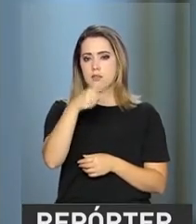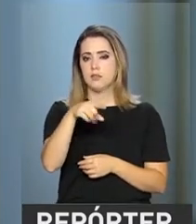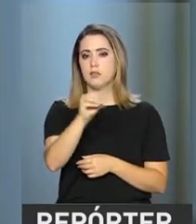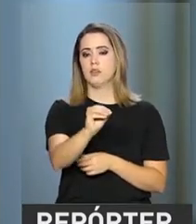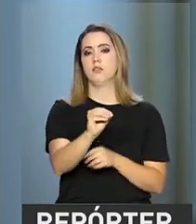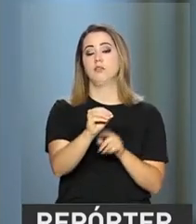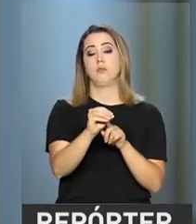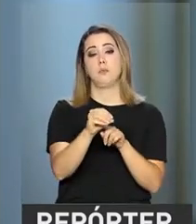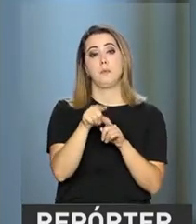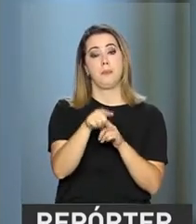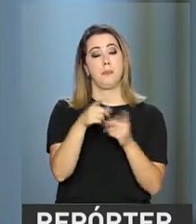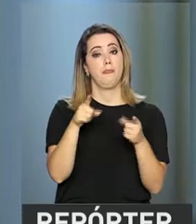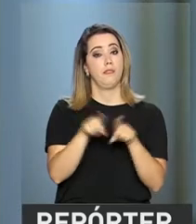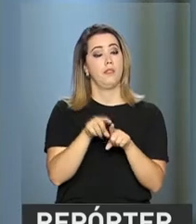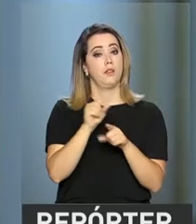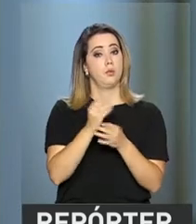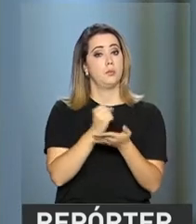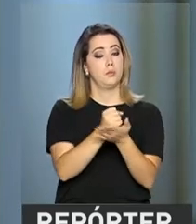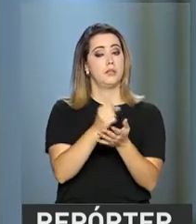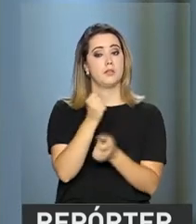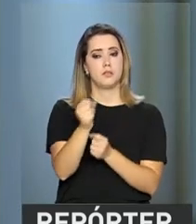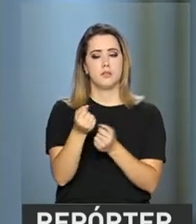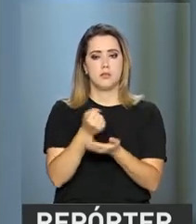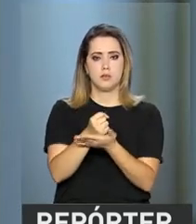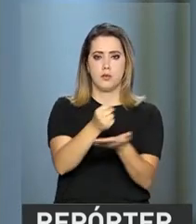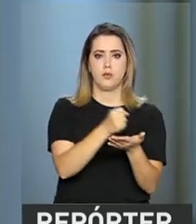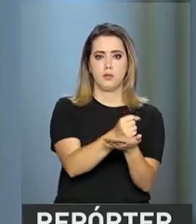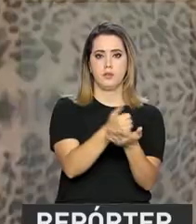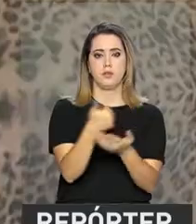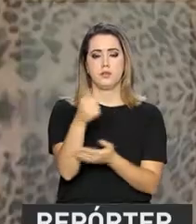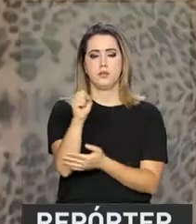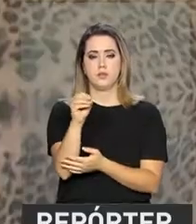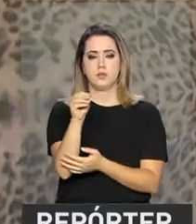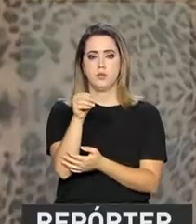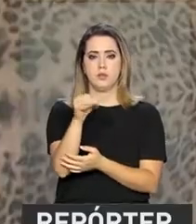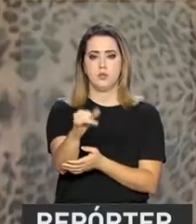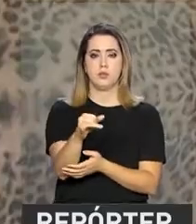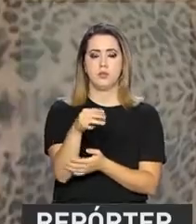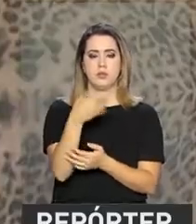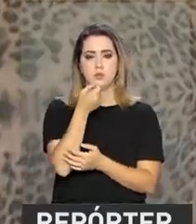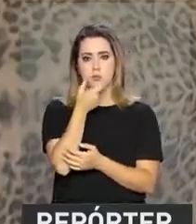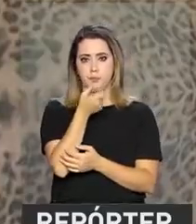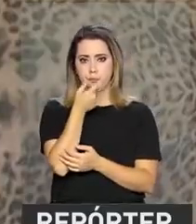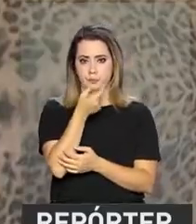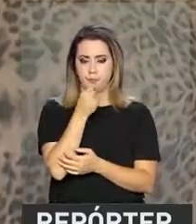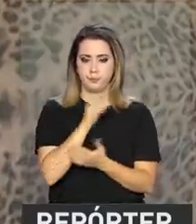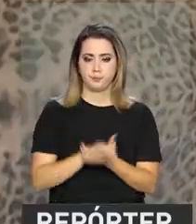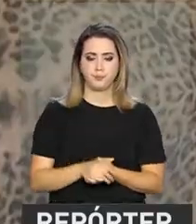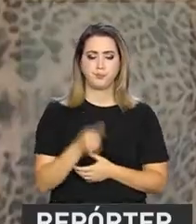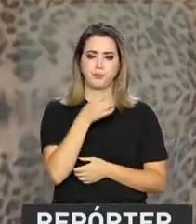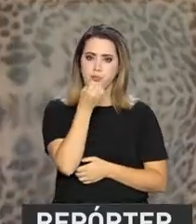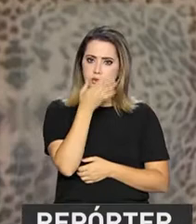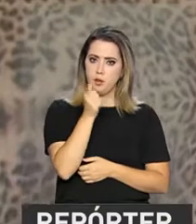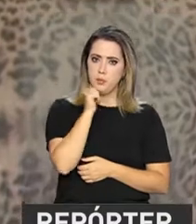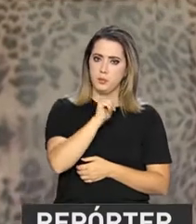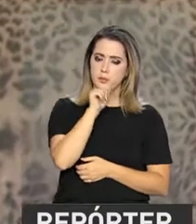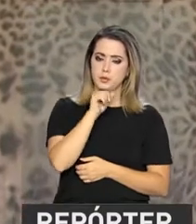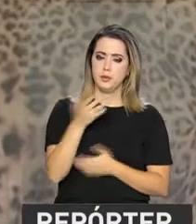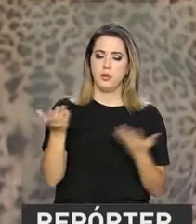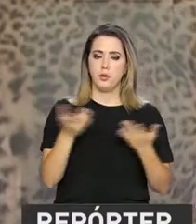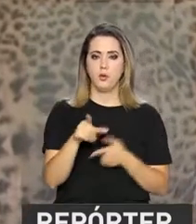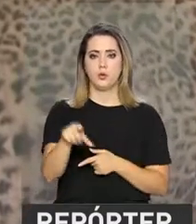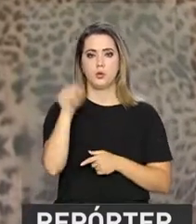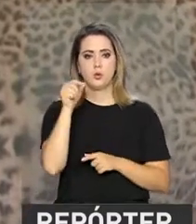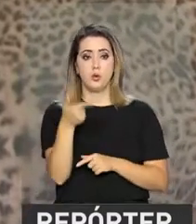oitenta dias pelo sus o sistema único de saúde um alívio para joyce que agora tem outra opção para o tratamento